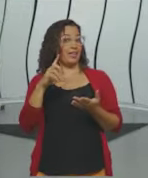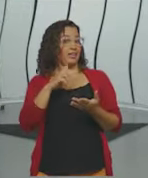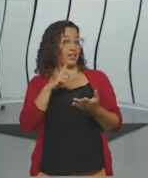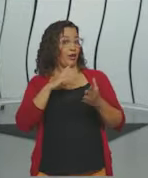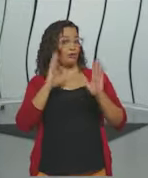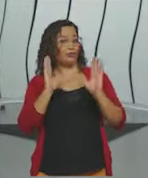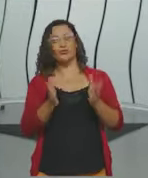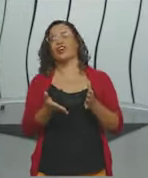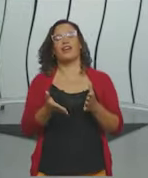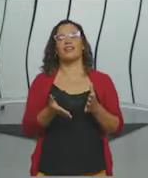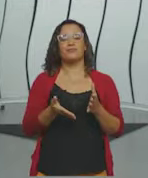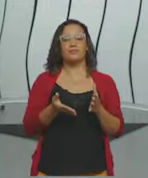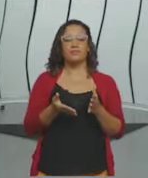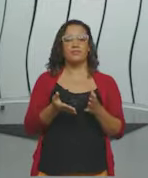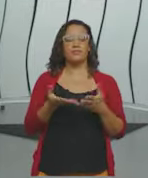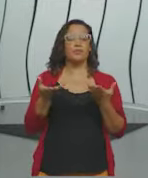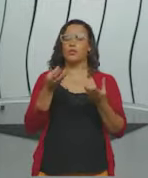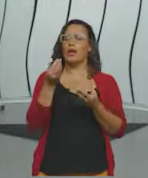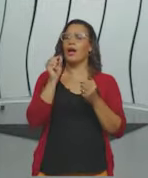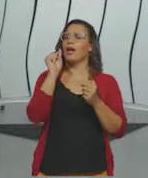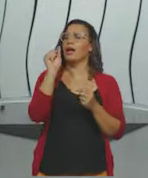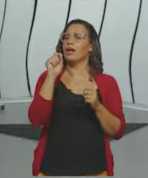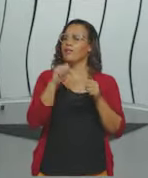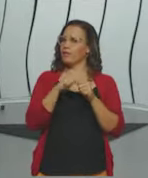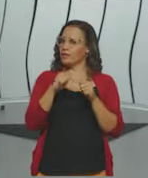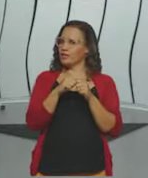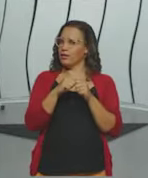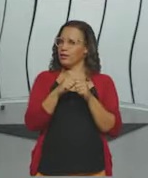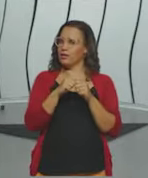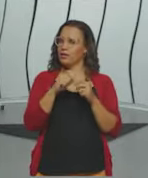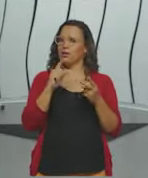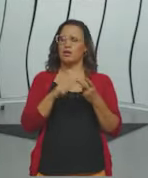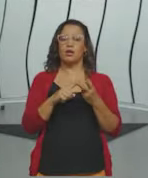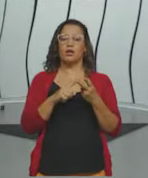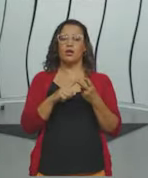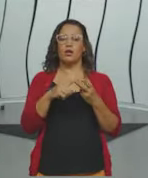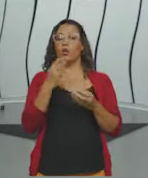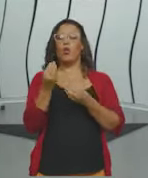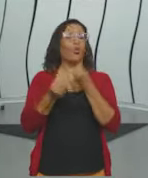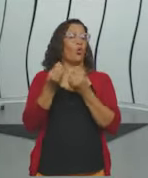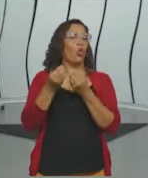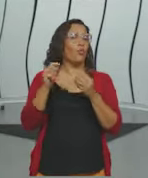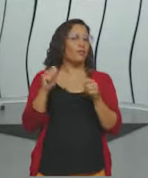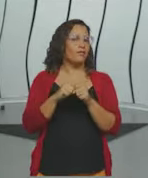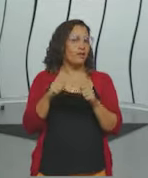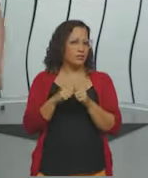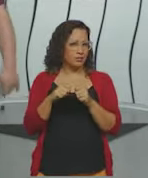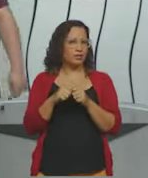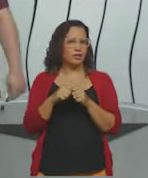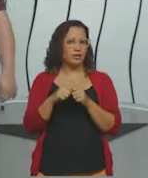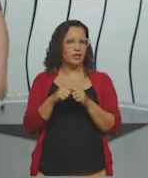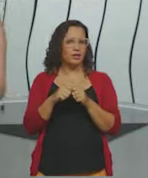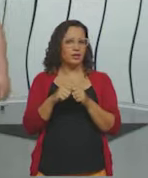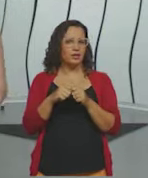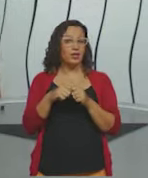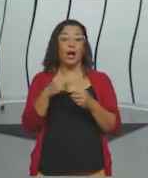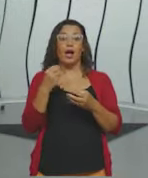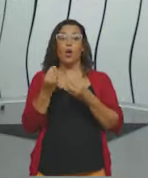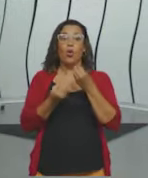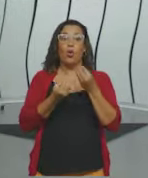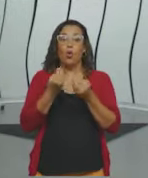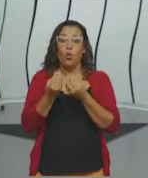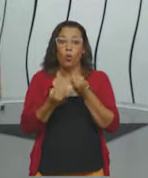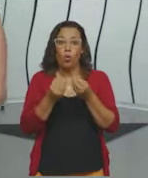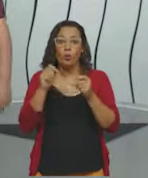aqui quem vai fazer, eu tenho aqui o que será feito e eu tenho também como